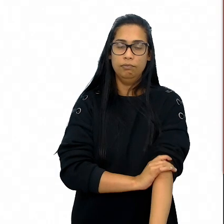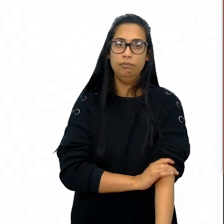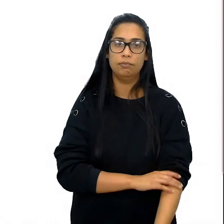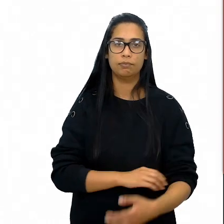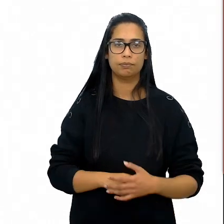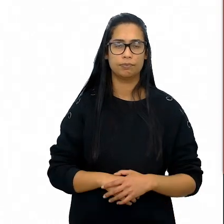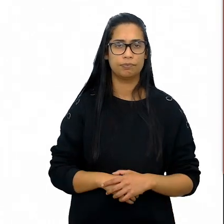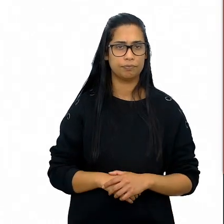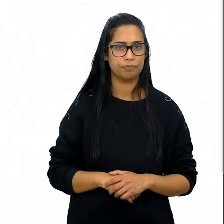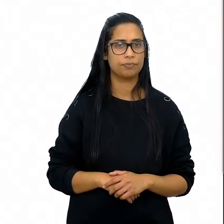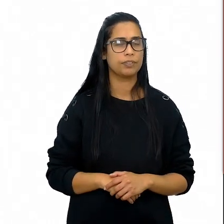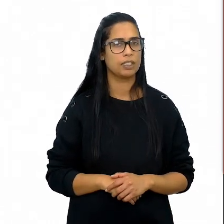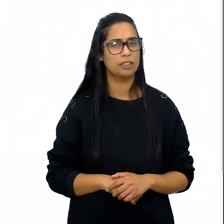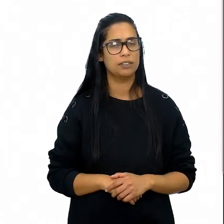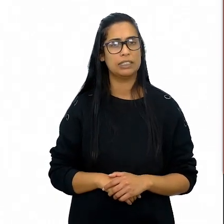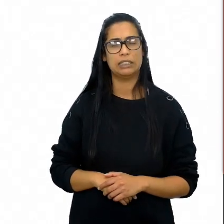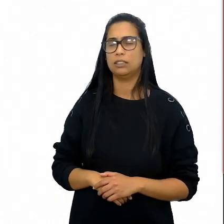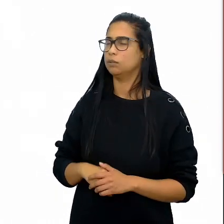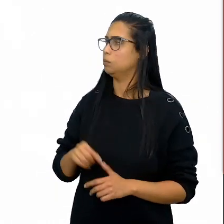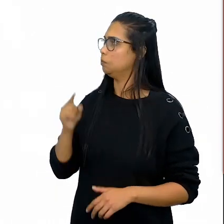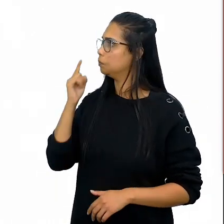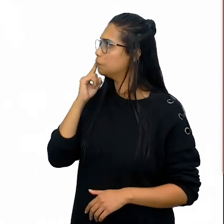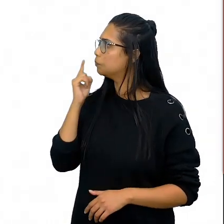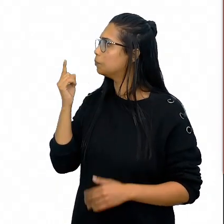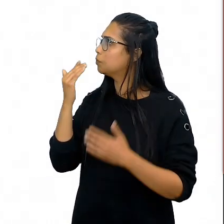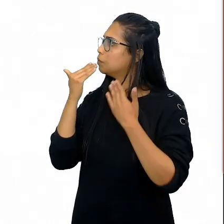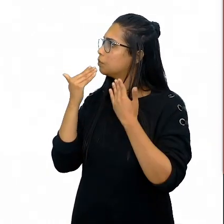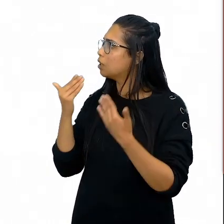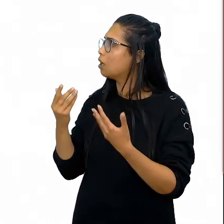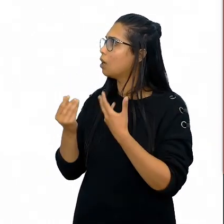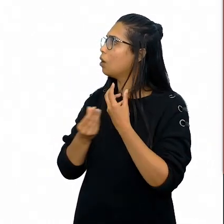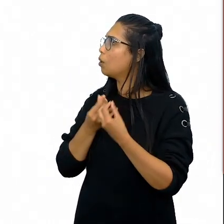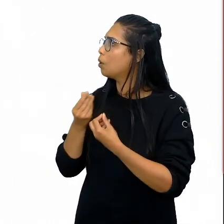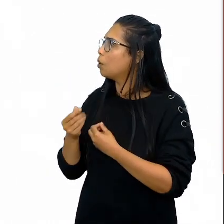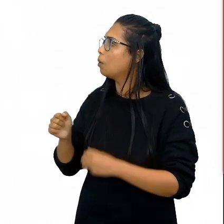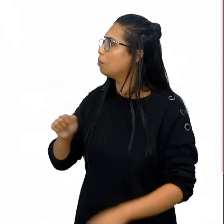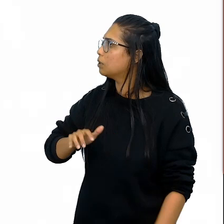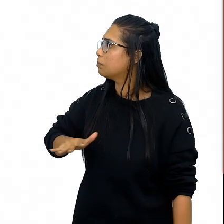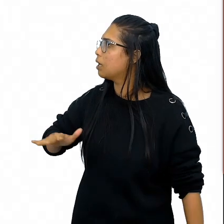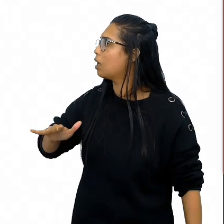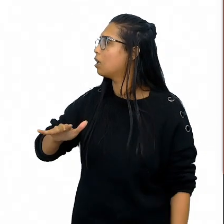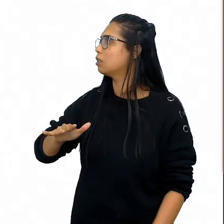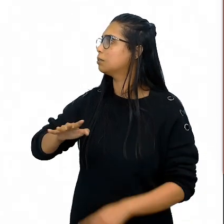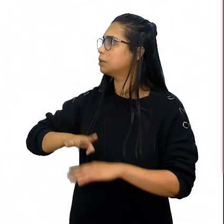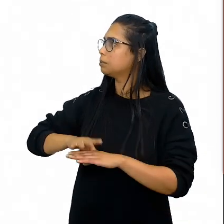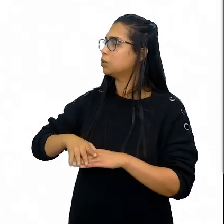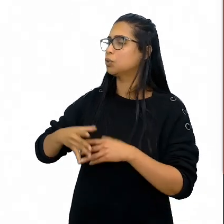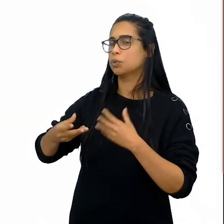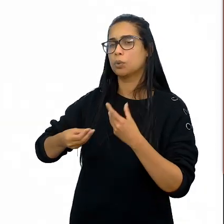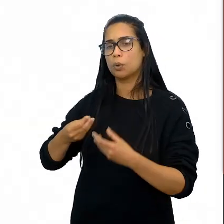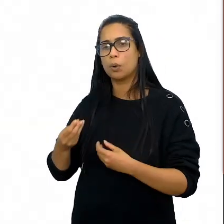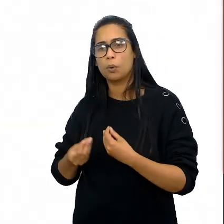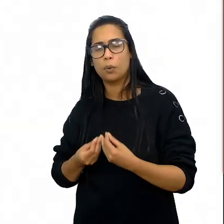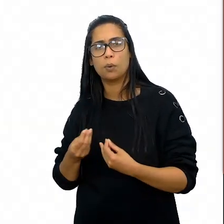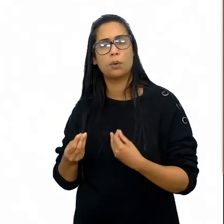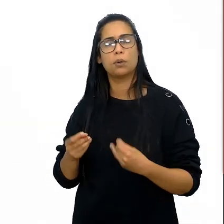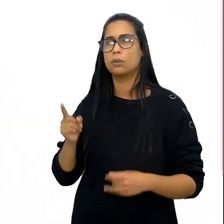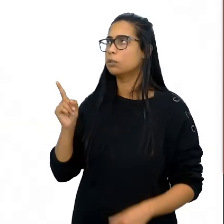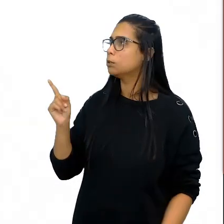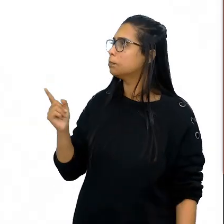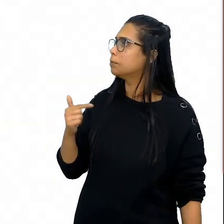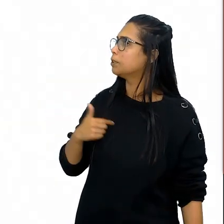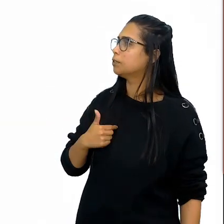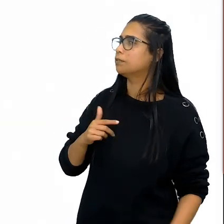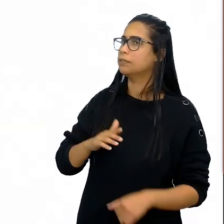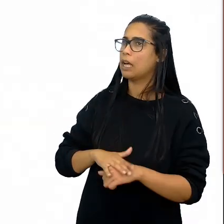vô te conhecimento horizontal matemático né ou seja o que que eles viram antes o que que ele